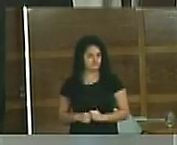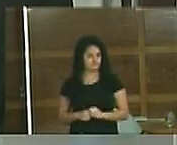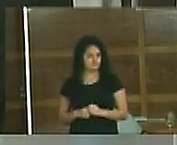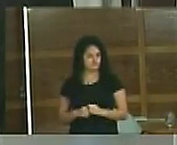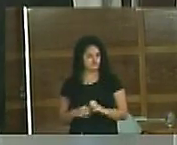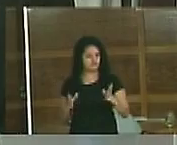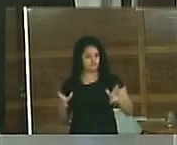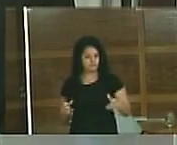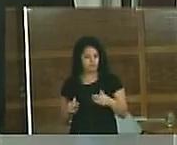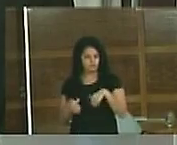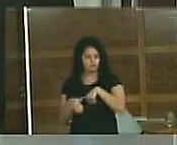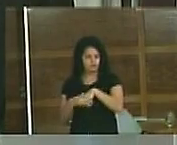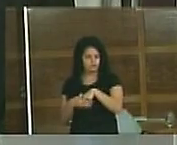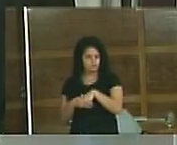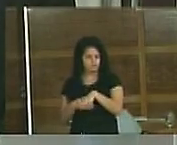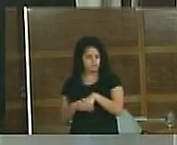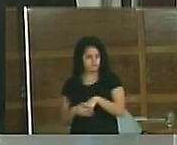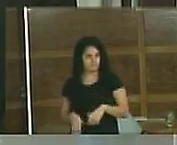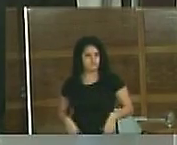limpar o campo lá, não é isso?